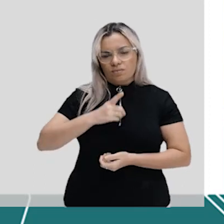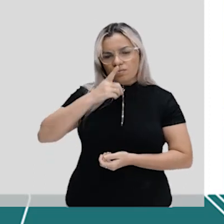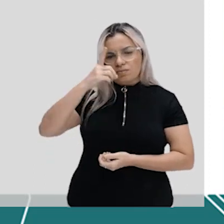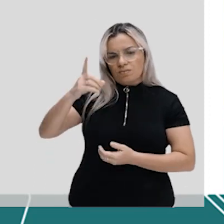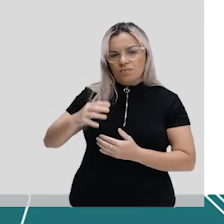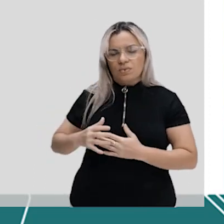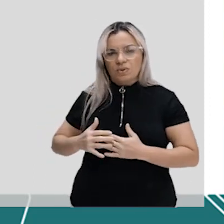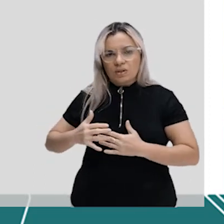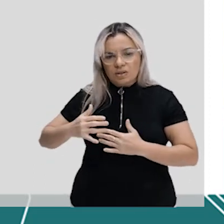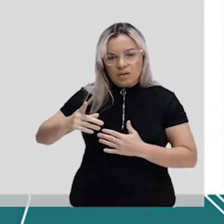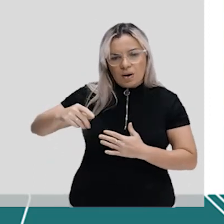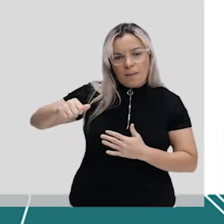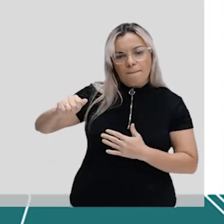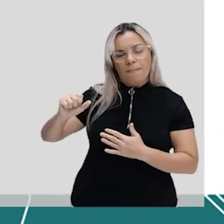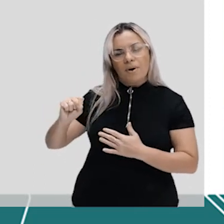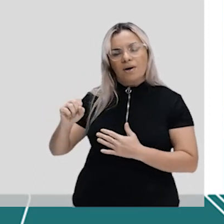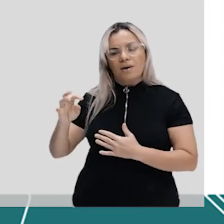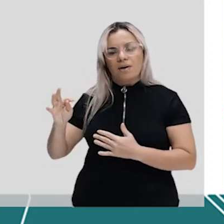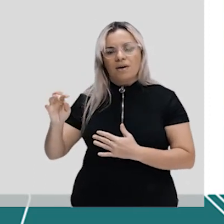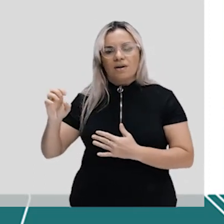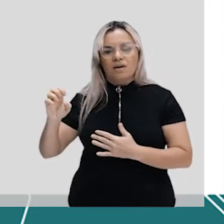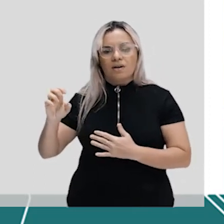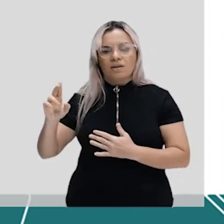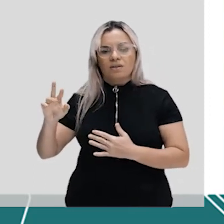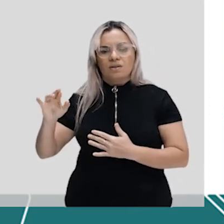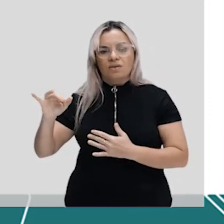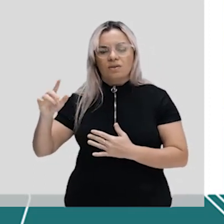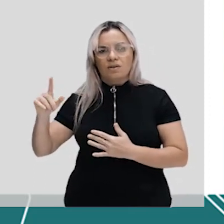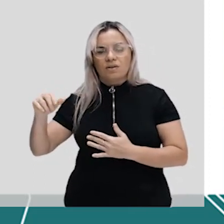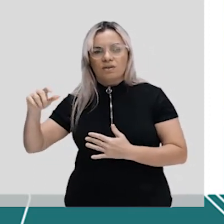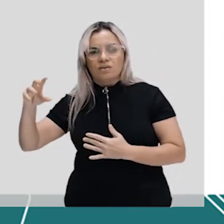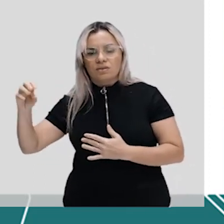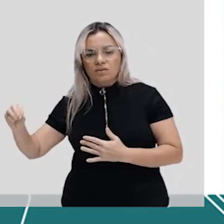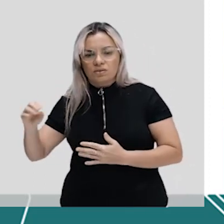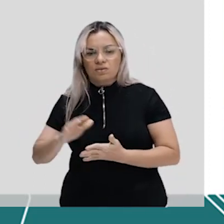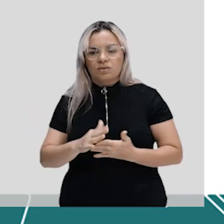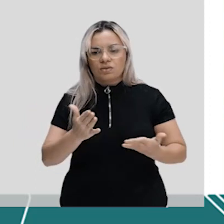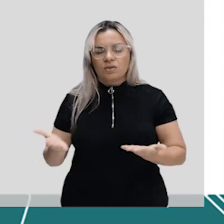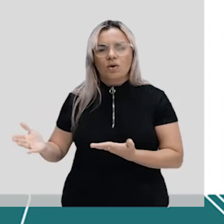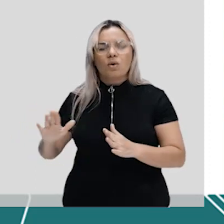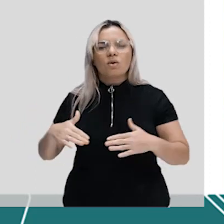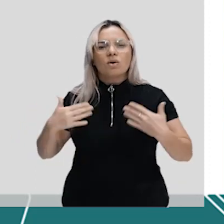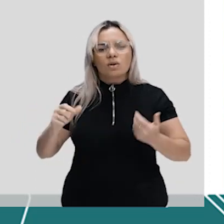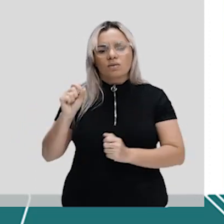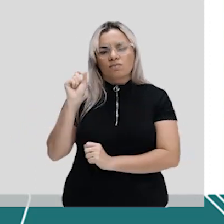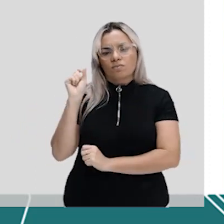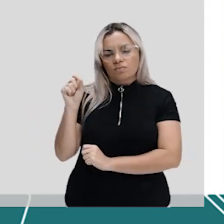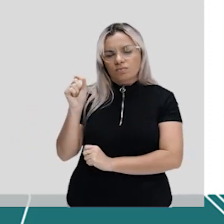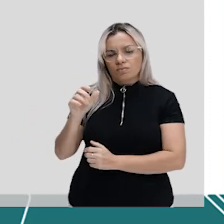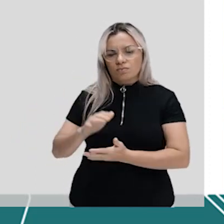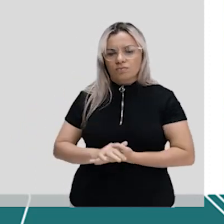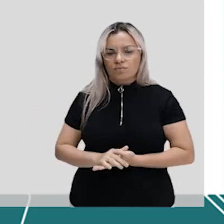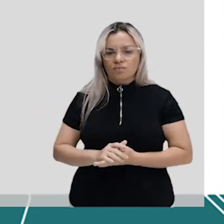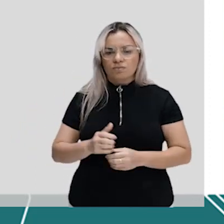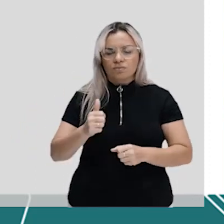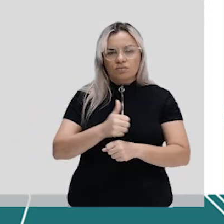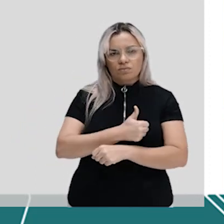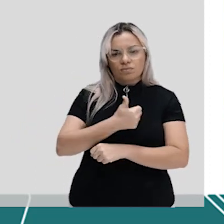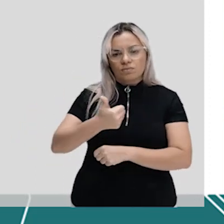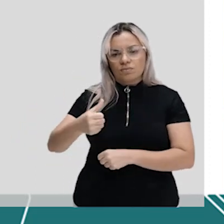de pasteurização. E o que seria esse processo de pasteurização? Então, por volta